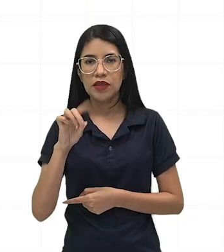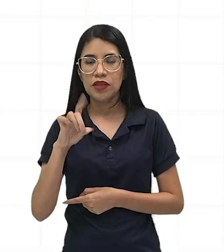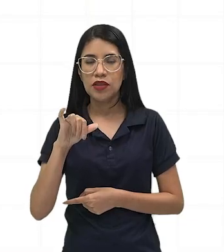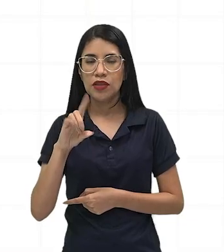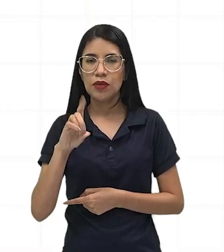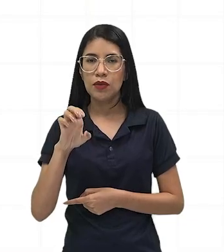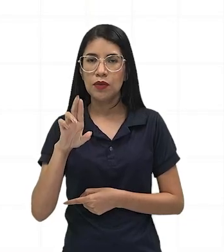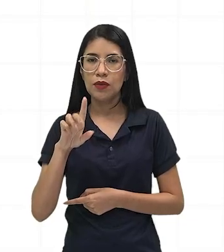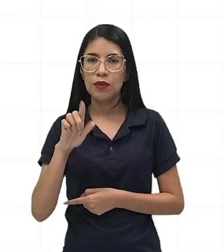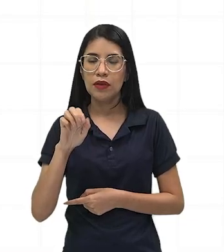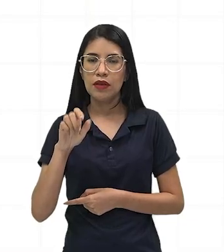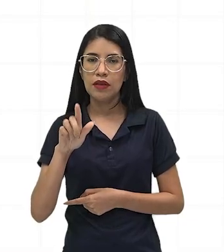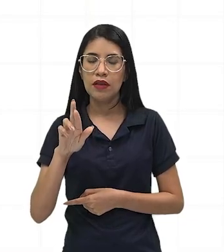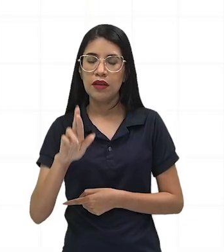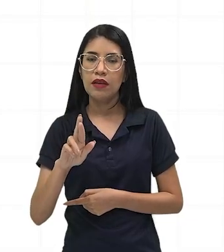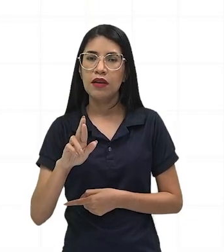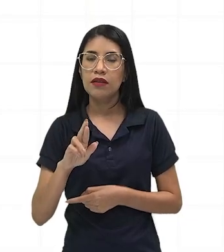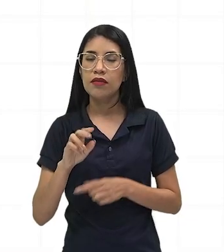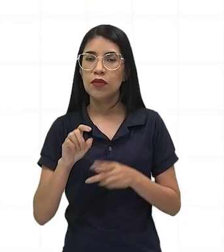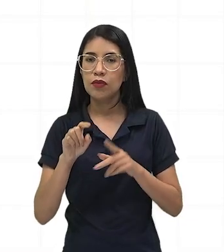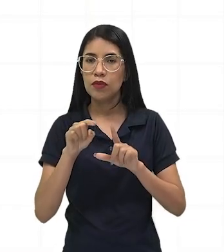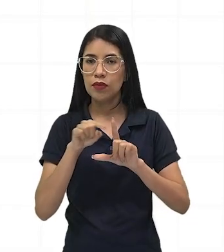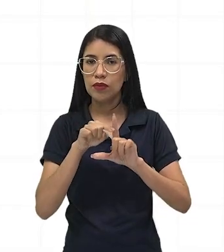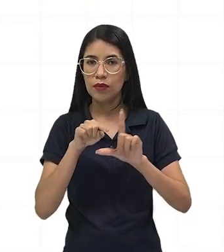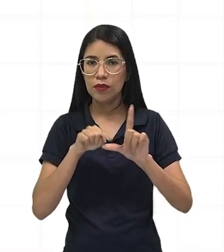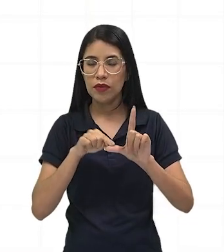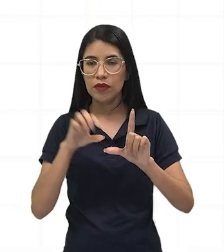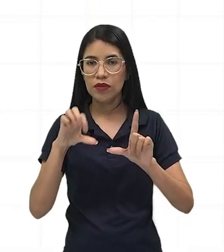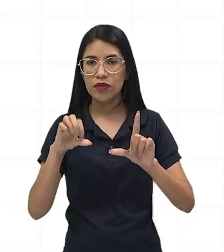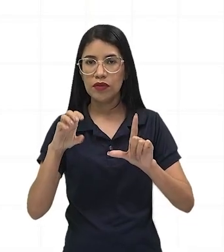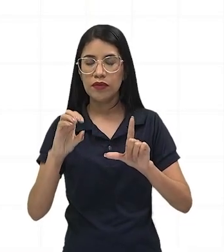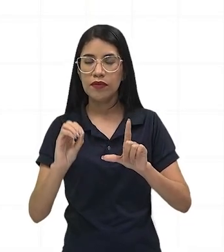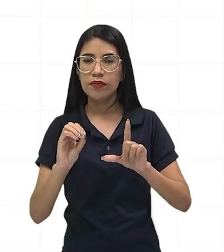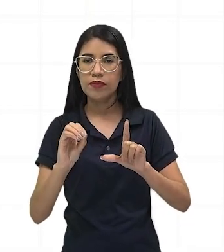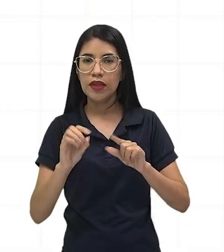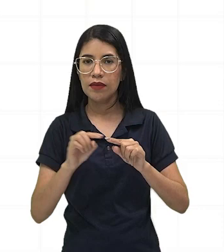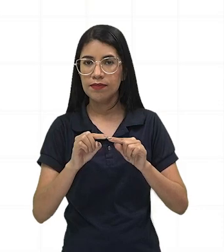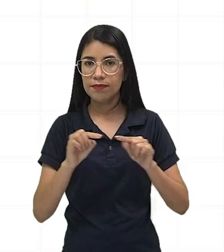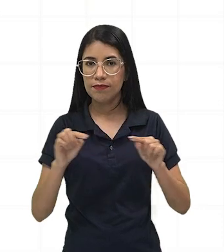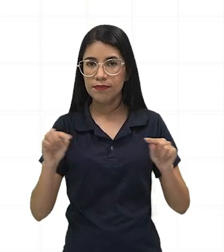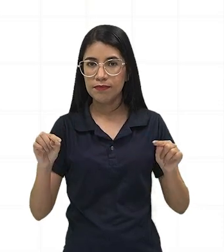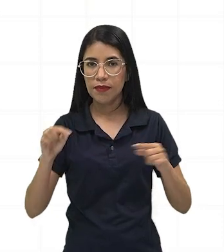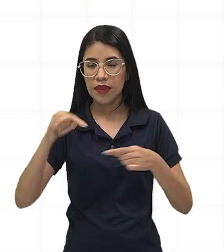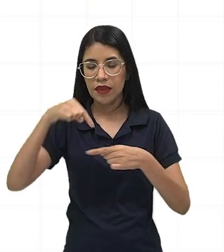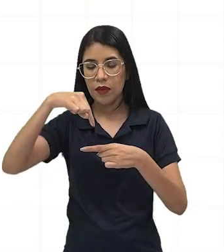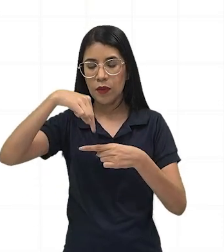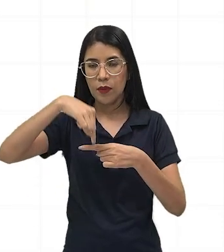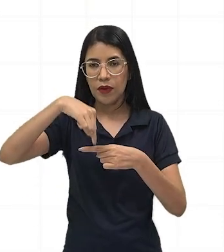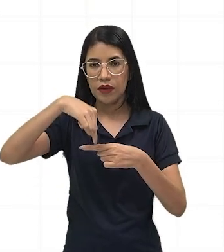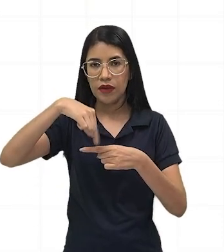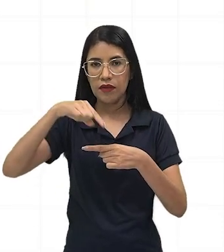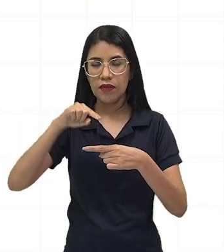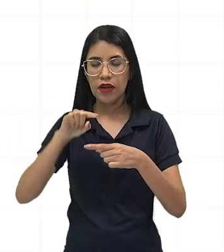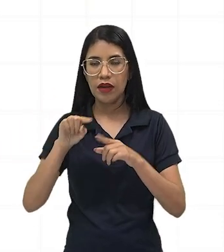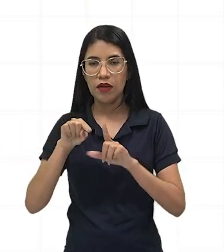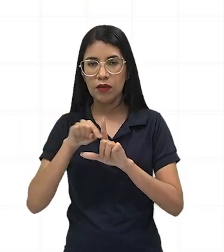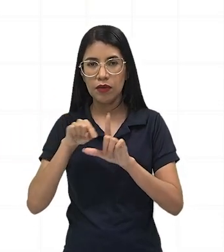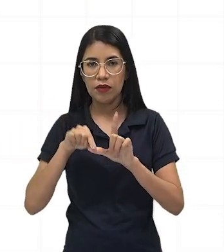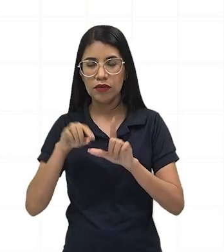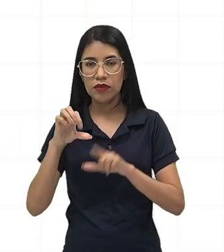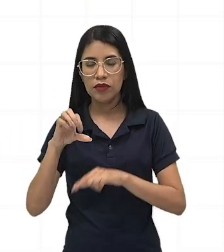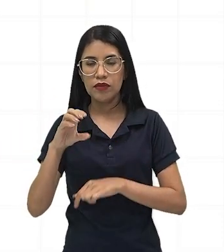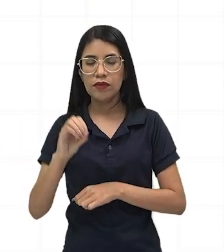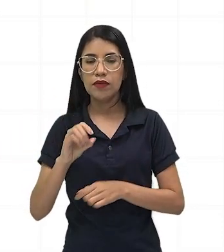um ângulo de 90 graus ao segmento de reta. E a segunda característica, ela